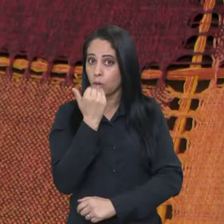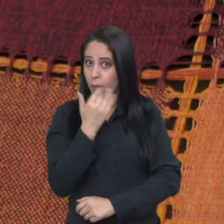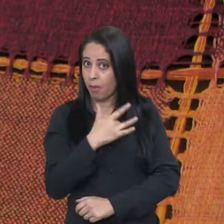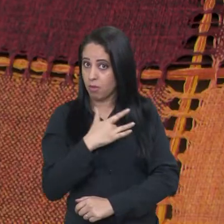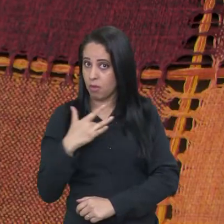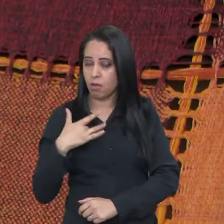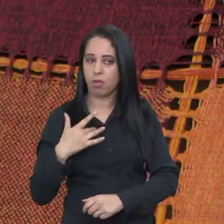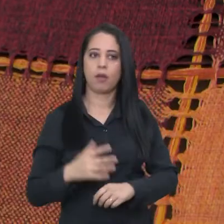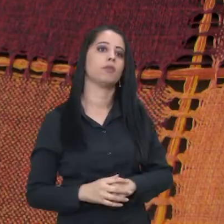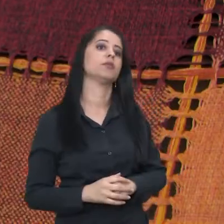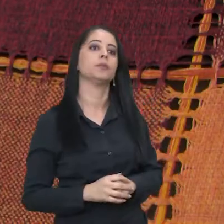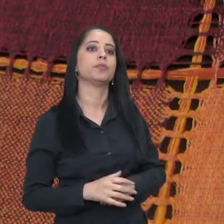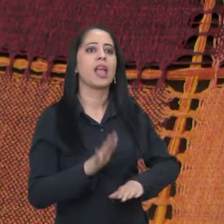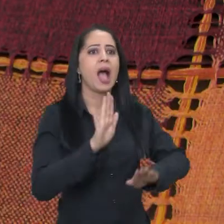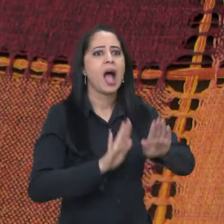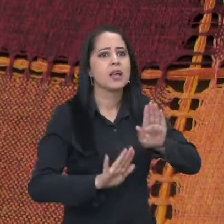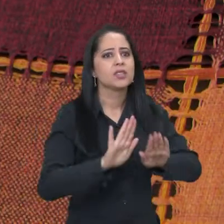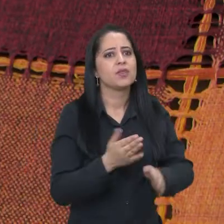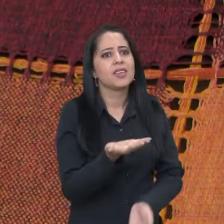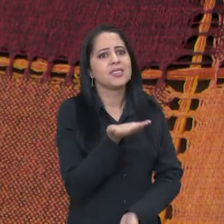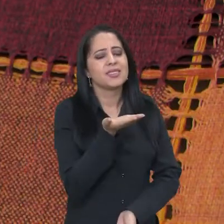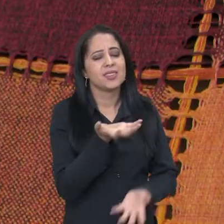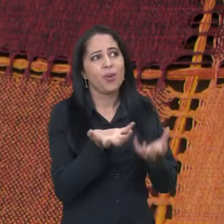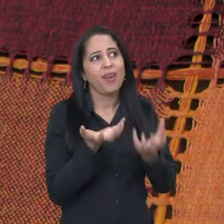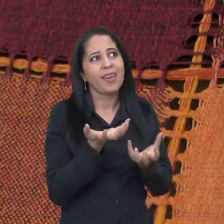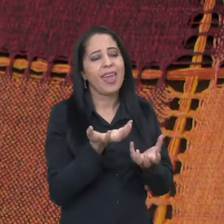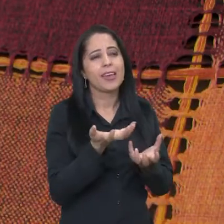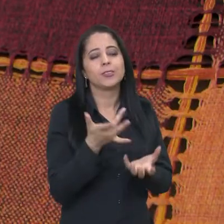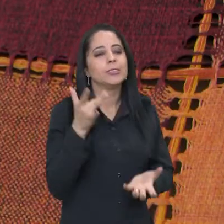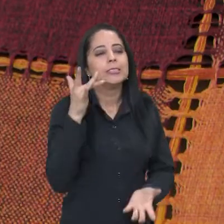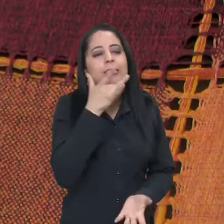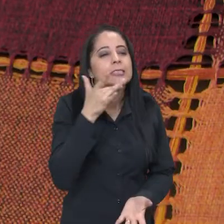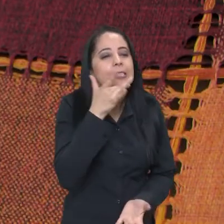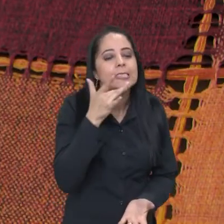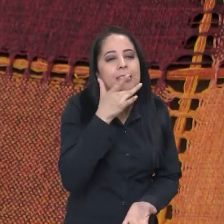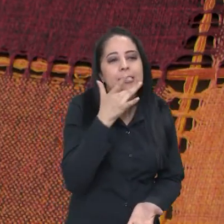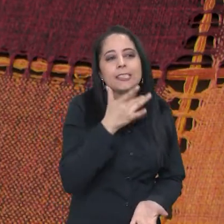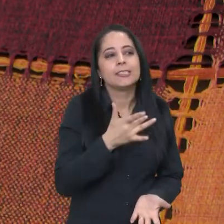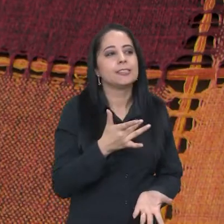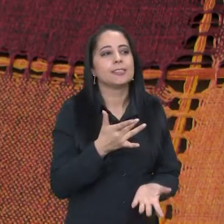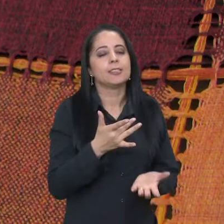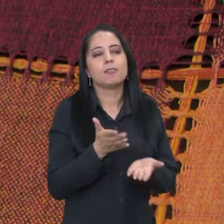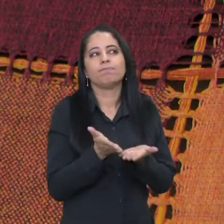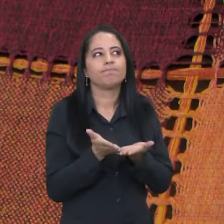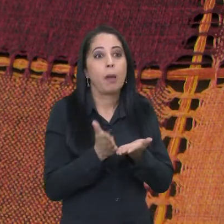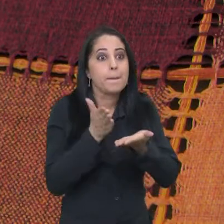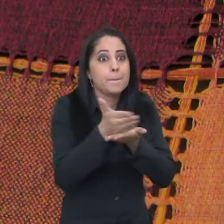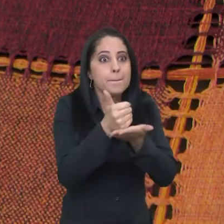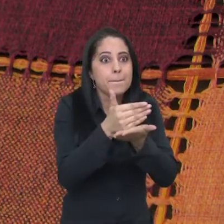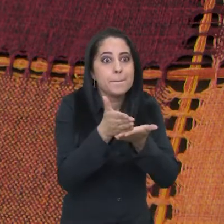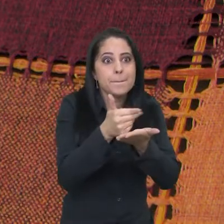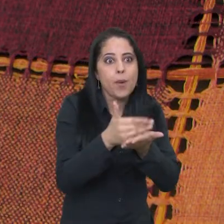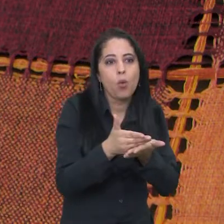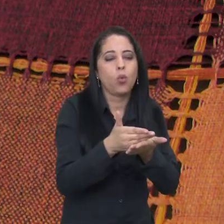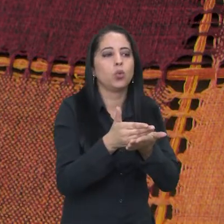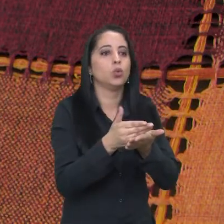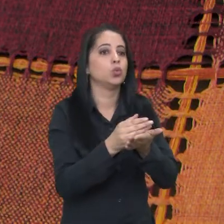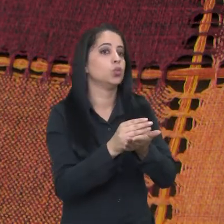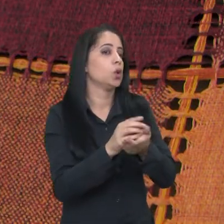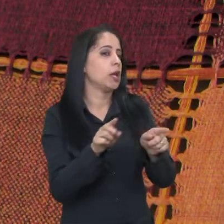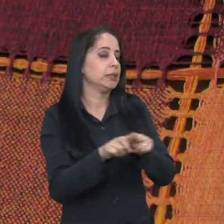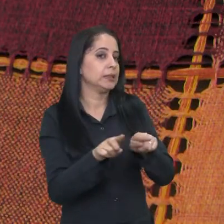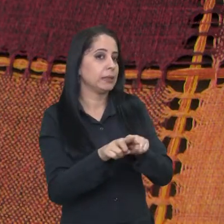E às vezes, quando eu quero algo muito bom, tipo, eu quero um bolo